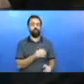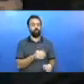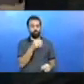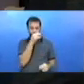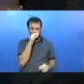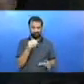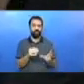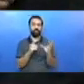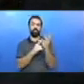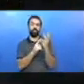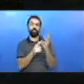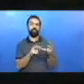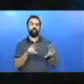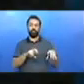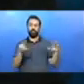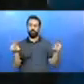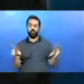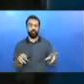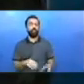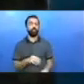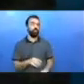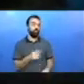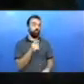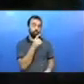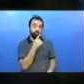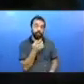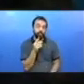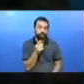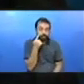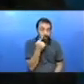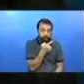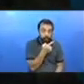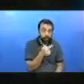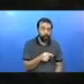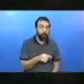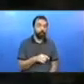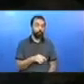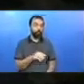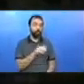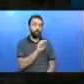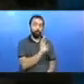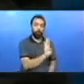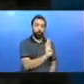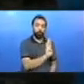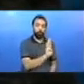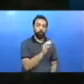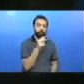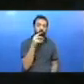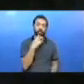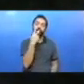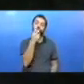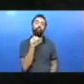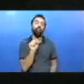vogais diferentes. Lembrem-se, as consoantes têm um som, mas parece que elas ficam um pouco engasgadas. Olhem só, qual é o som da